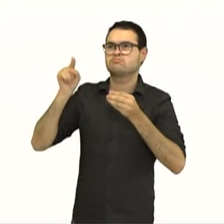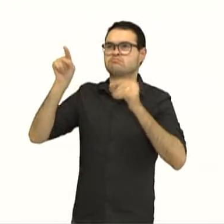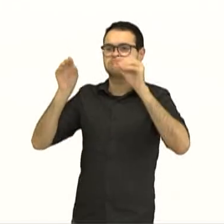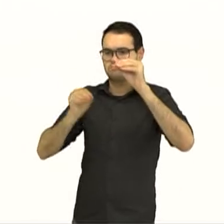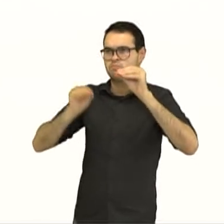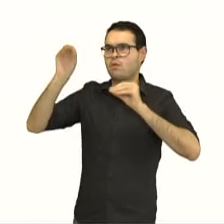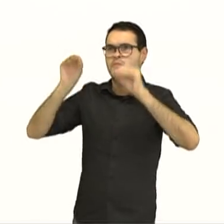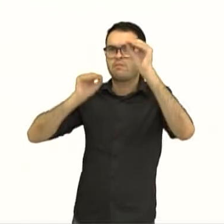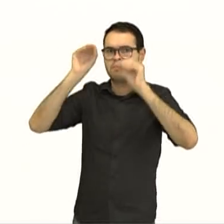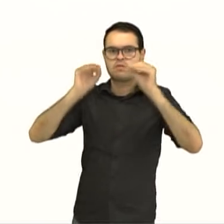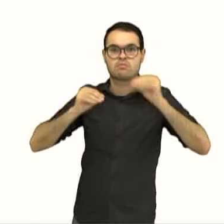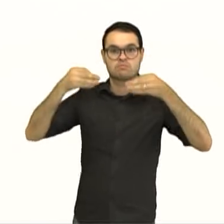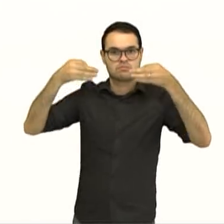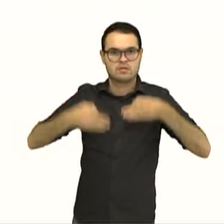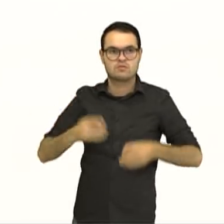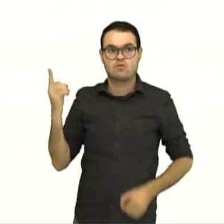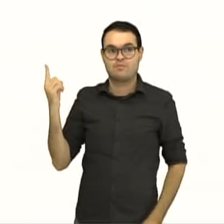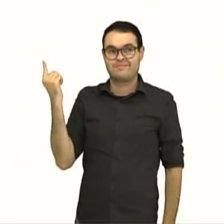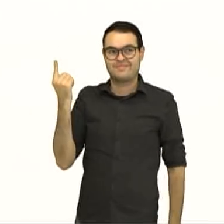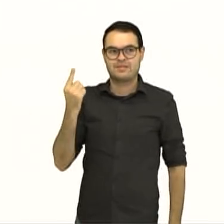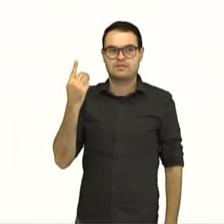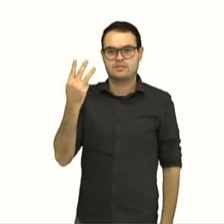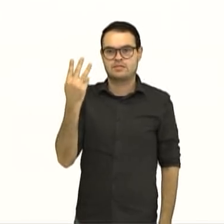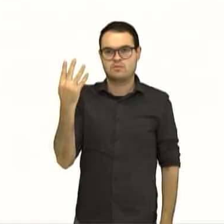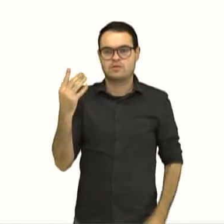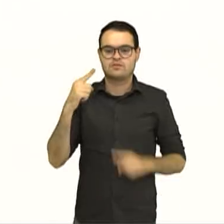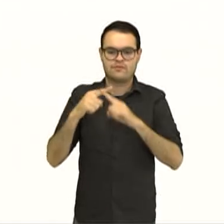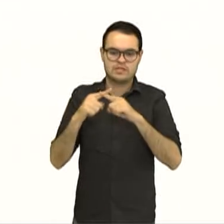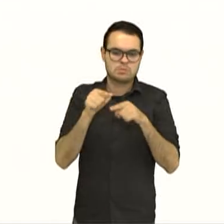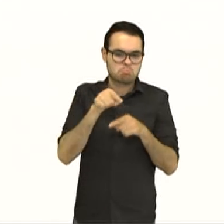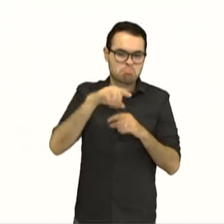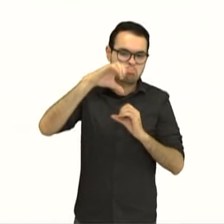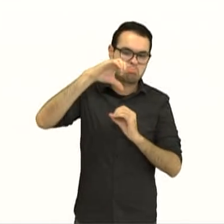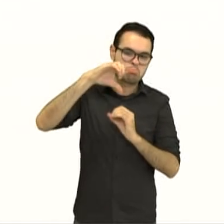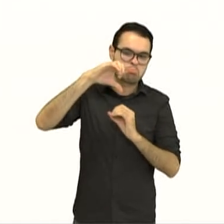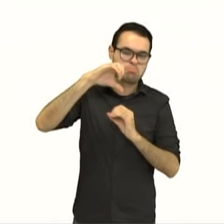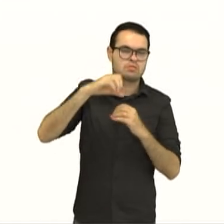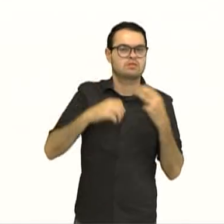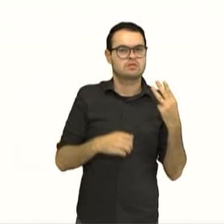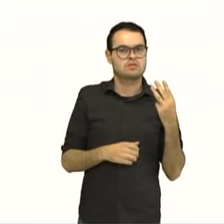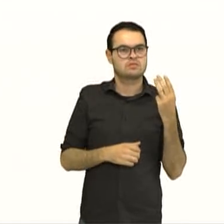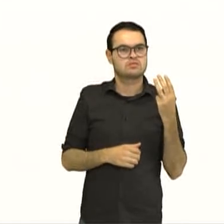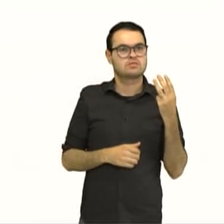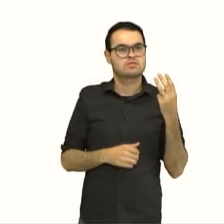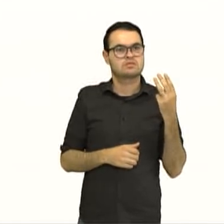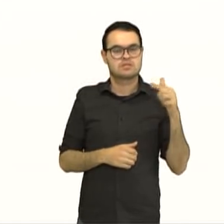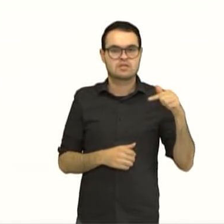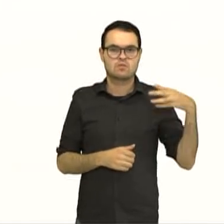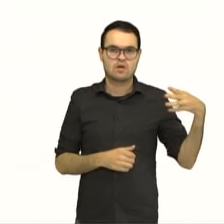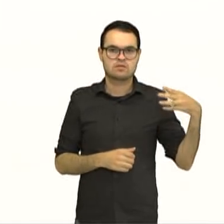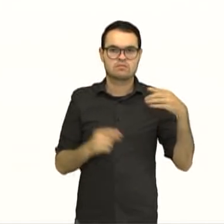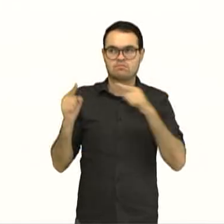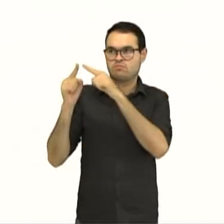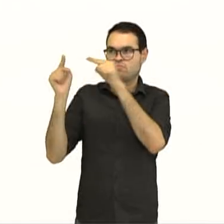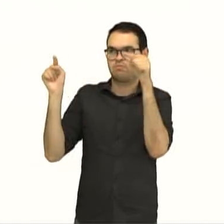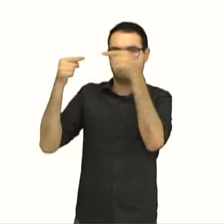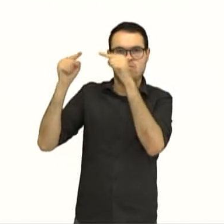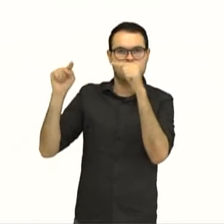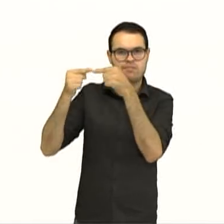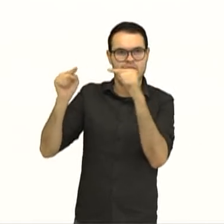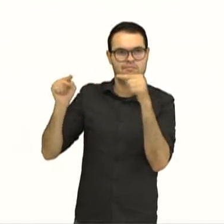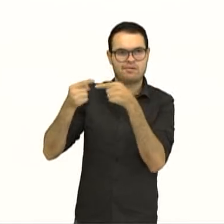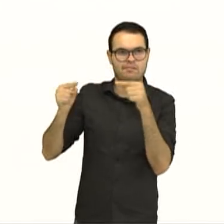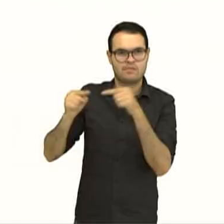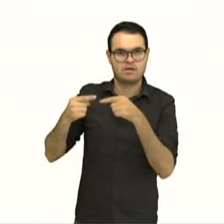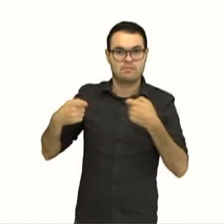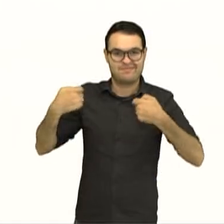encaixar? Observa aqui, a primeira é 34 vezes alguém tem que dar 374. A segunda é alguém dividido por